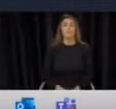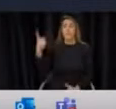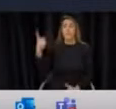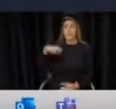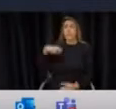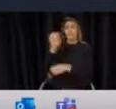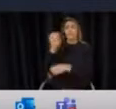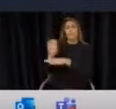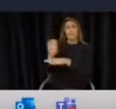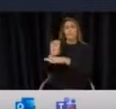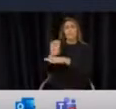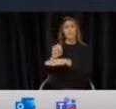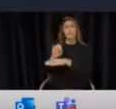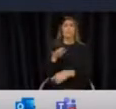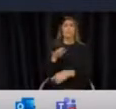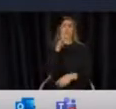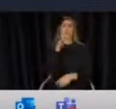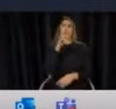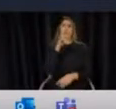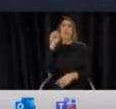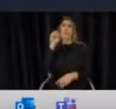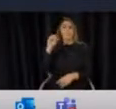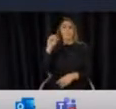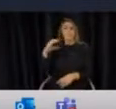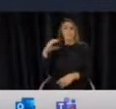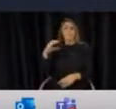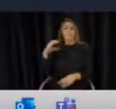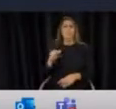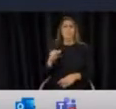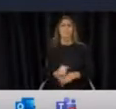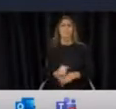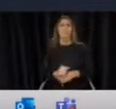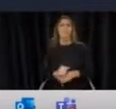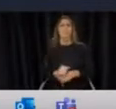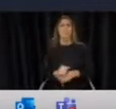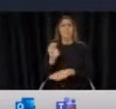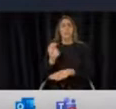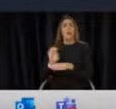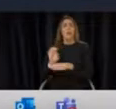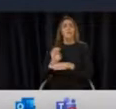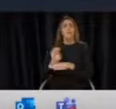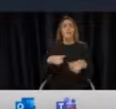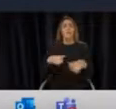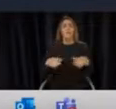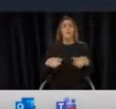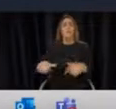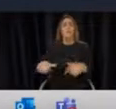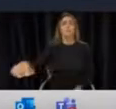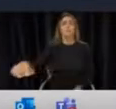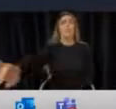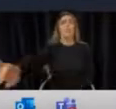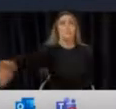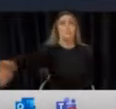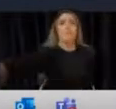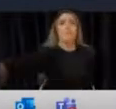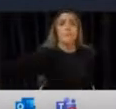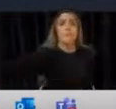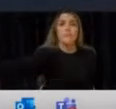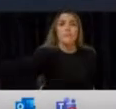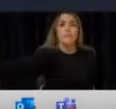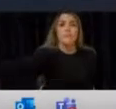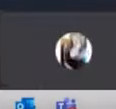Santa Catarina, é um estado que trabalha com o modelo espanhol, onde eles trabalham com a Central Estadual